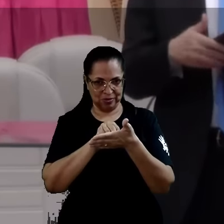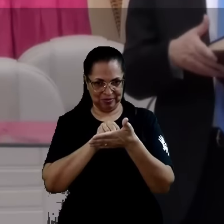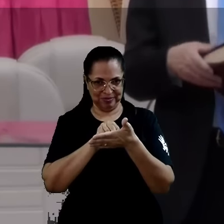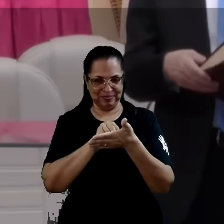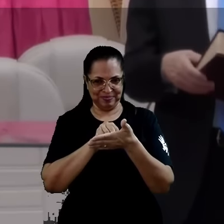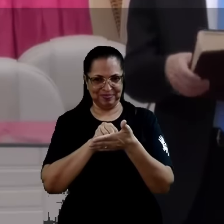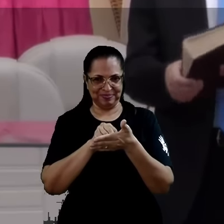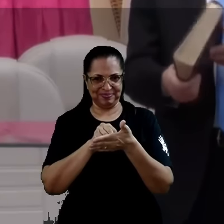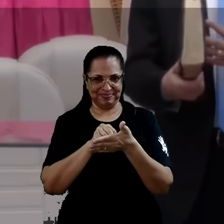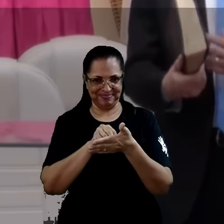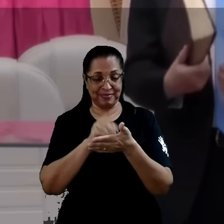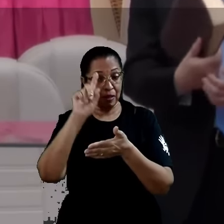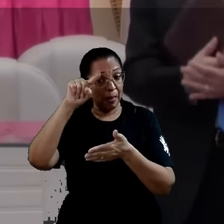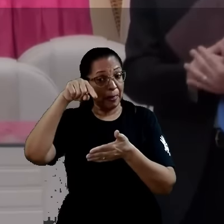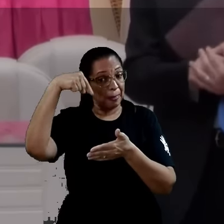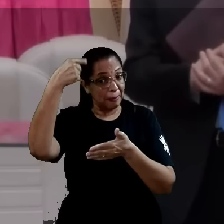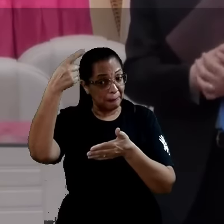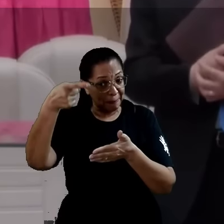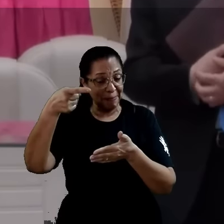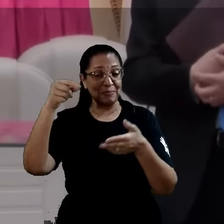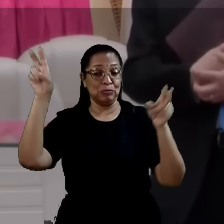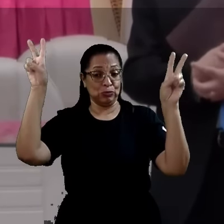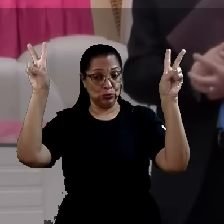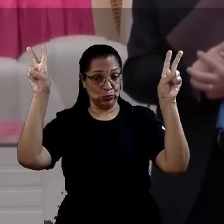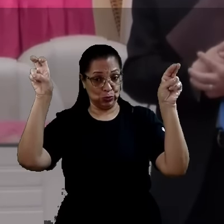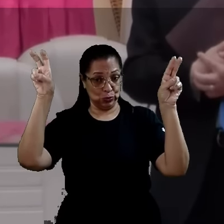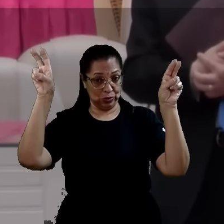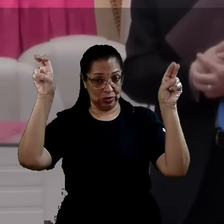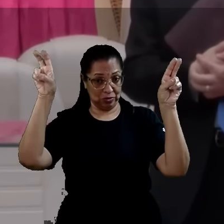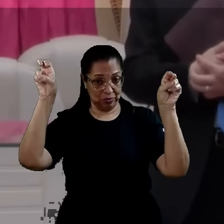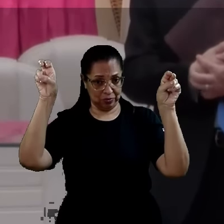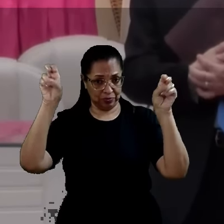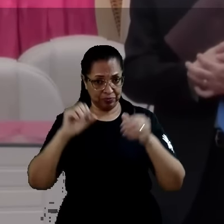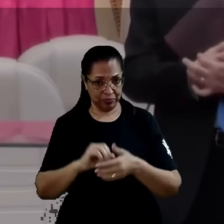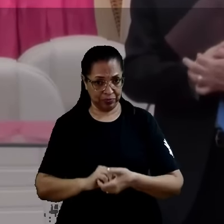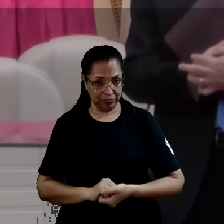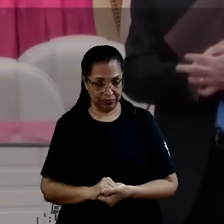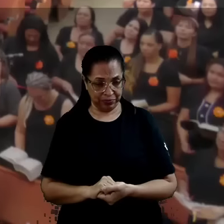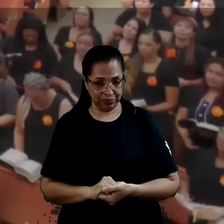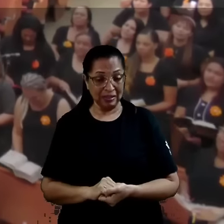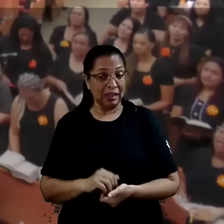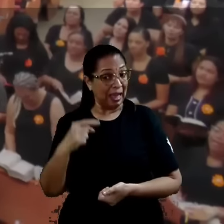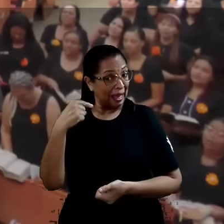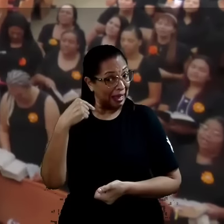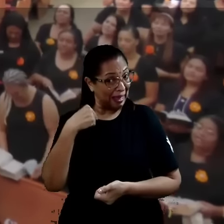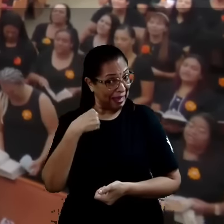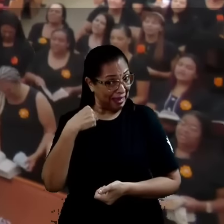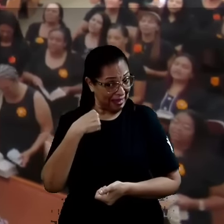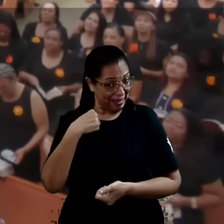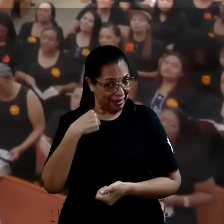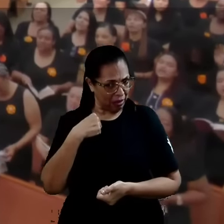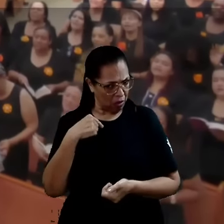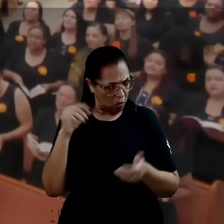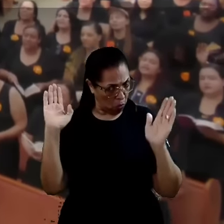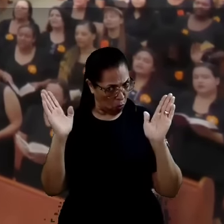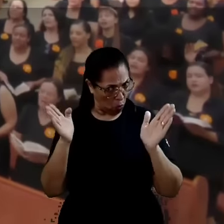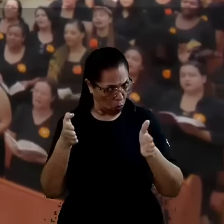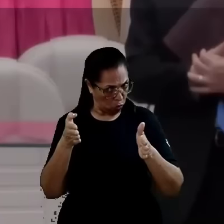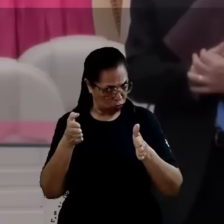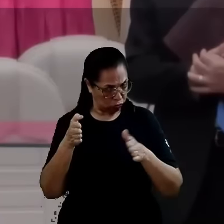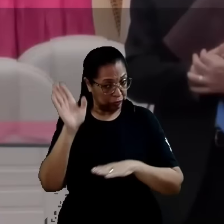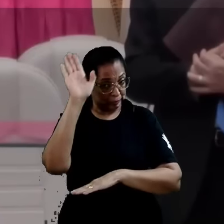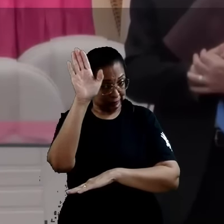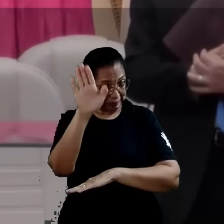também o tema desta mensagem diga eu acendo nesta tarde eu acendo nesta